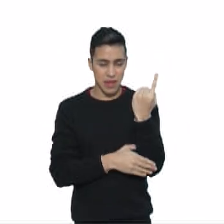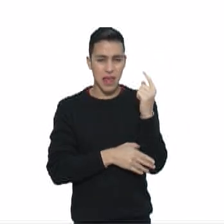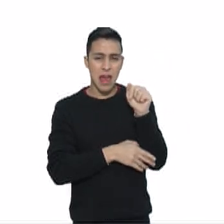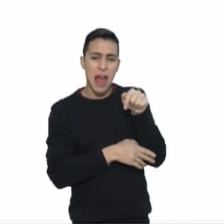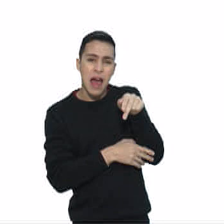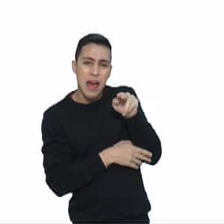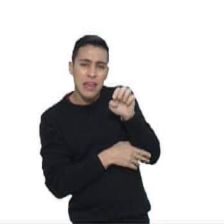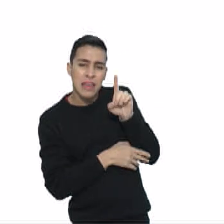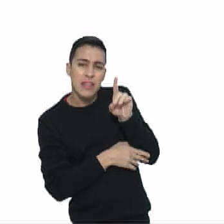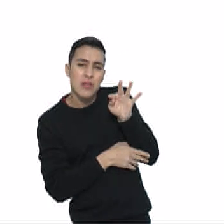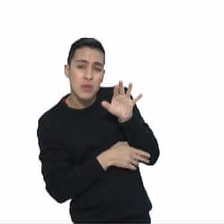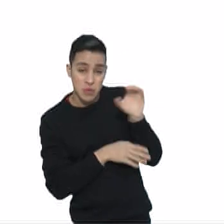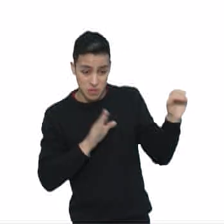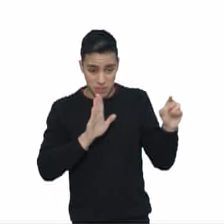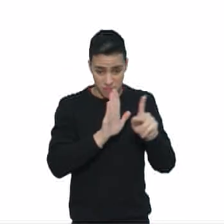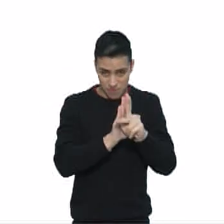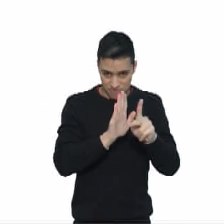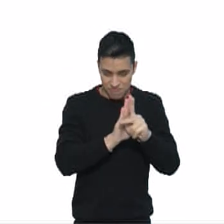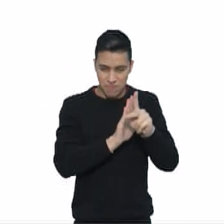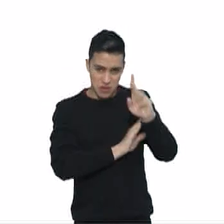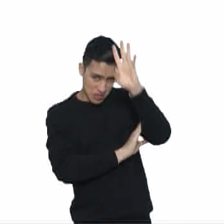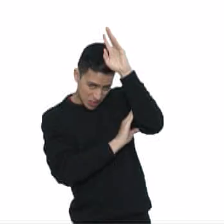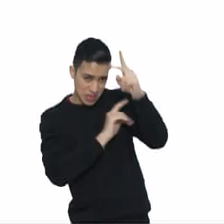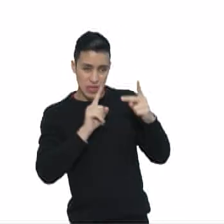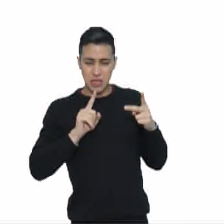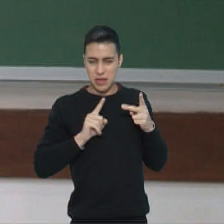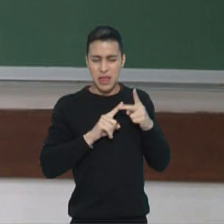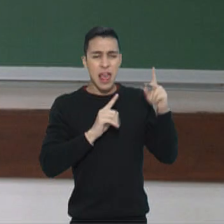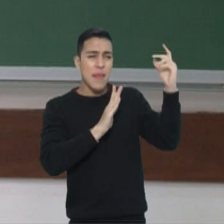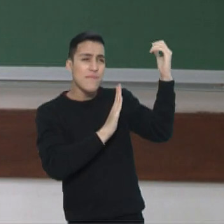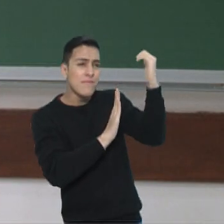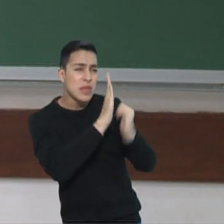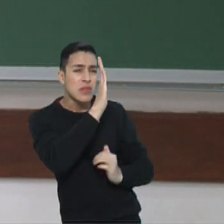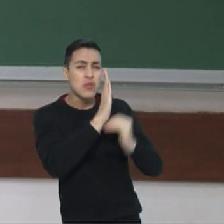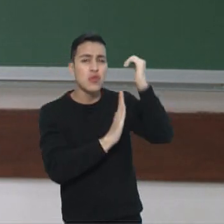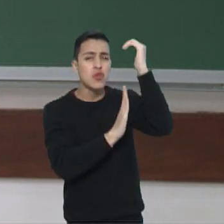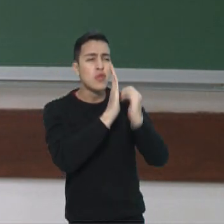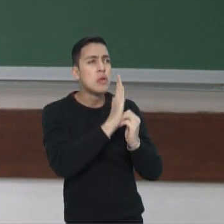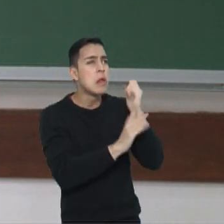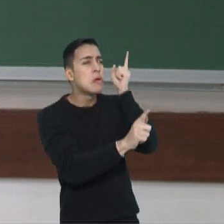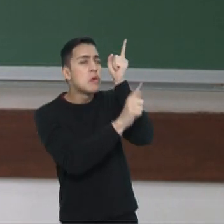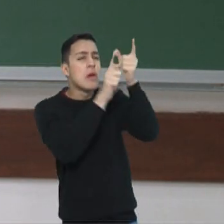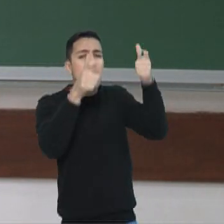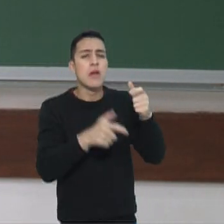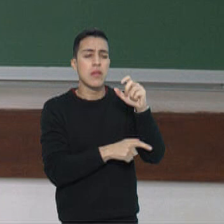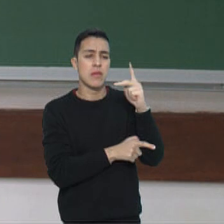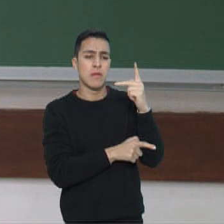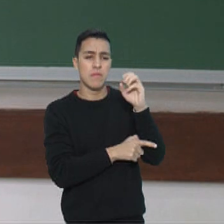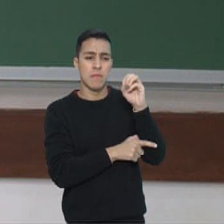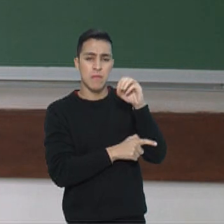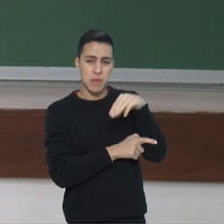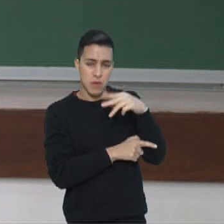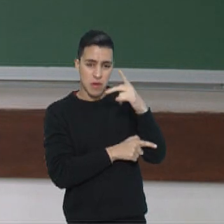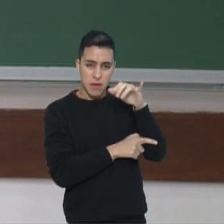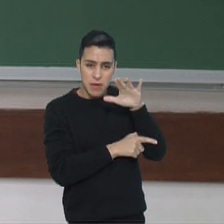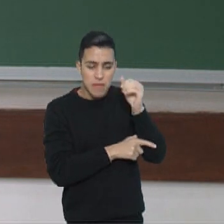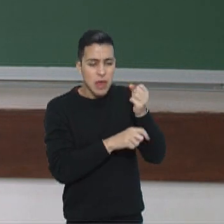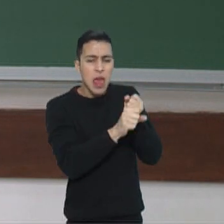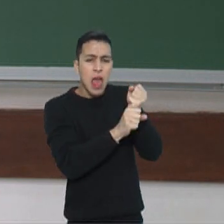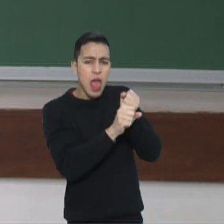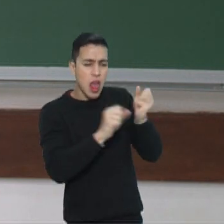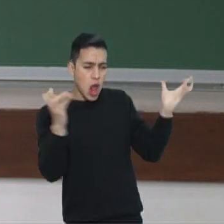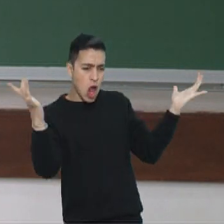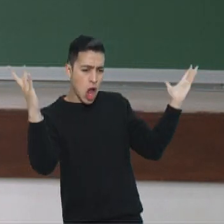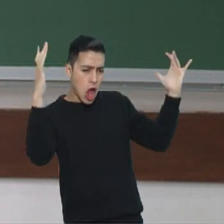romano. A imagem 2, pinturas nas ruínas encontradas em Pompeia, que ficou soterrada por causa